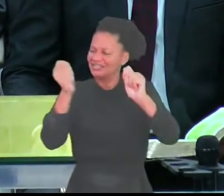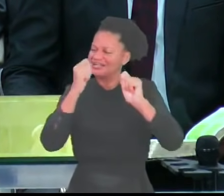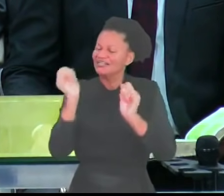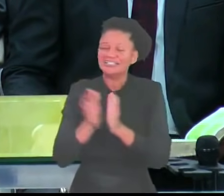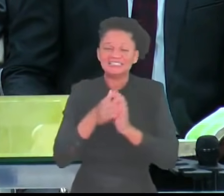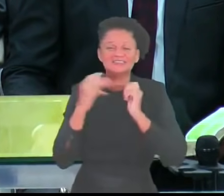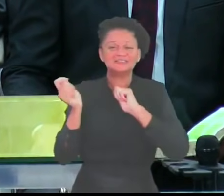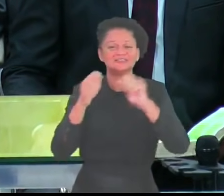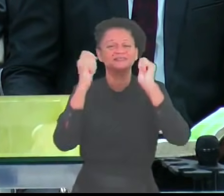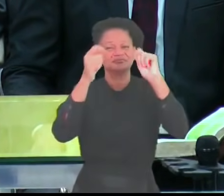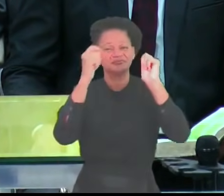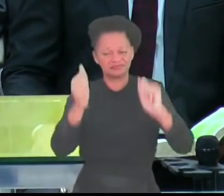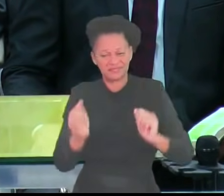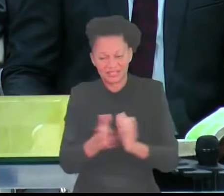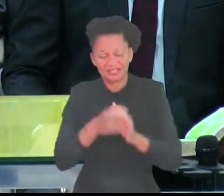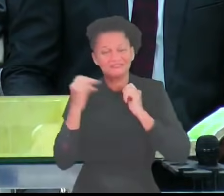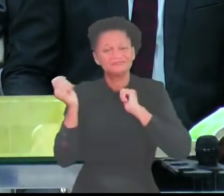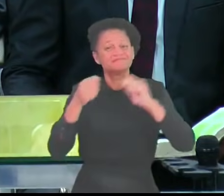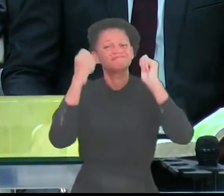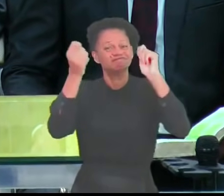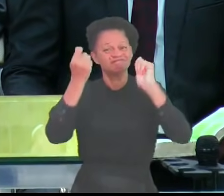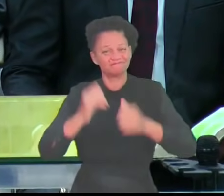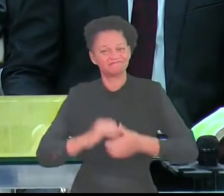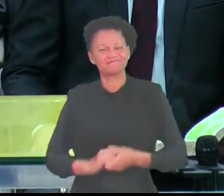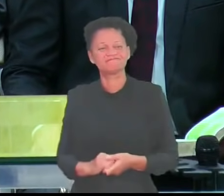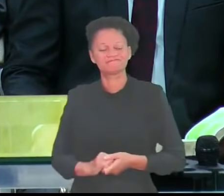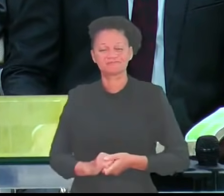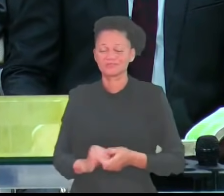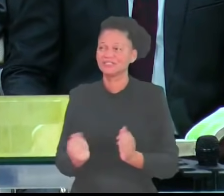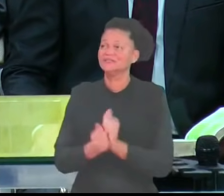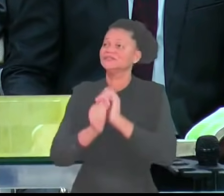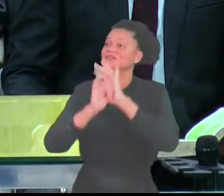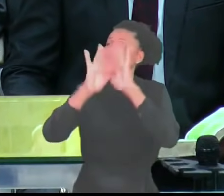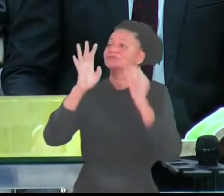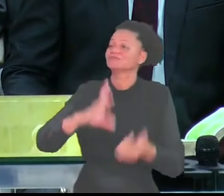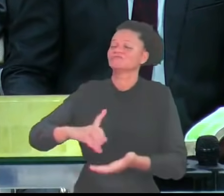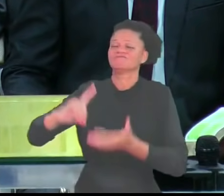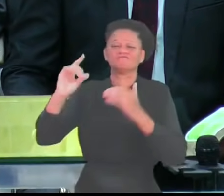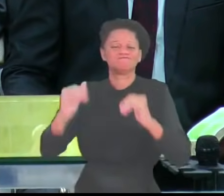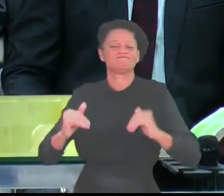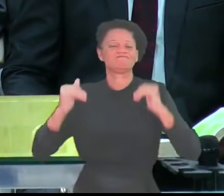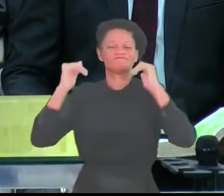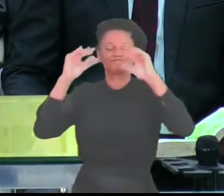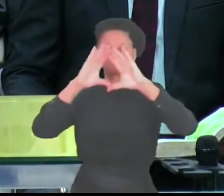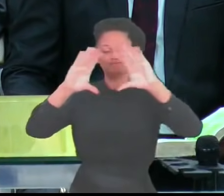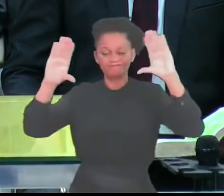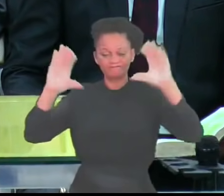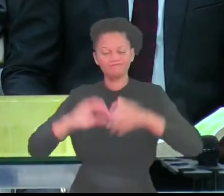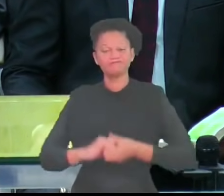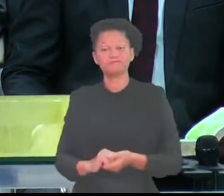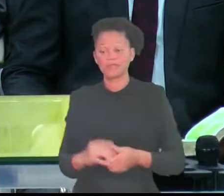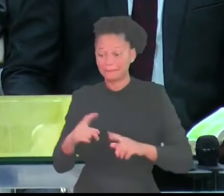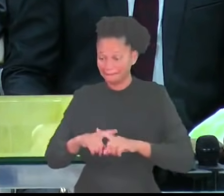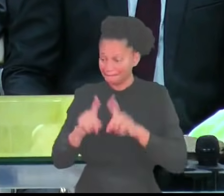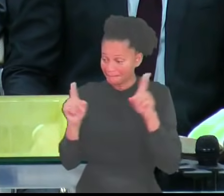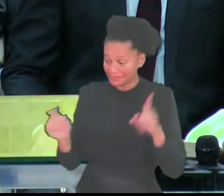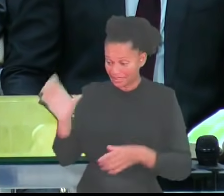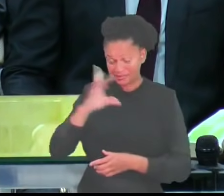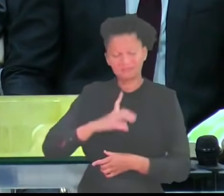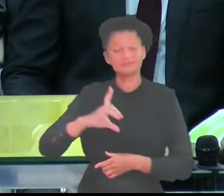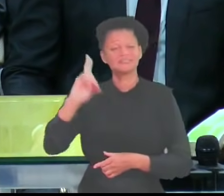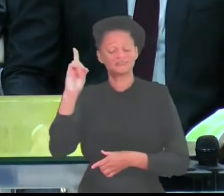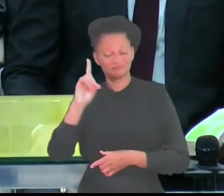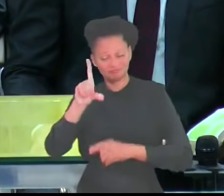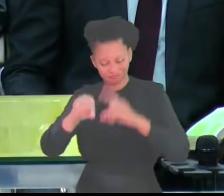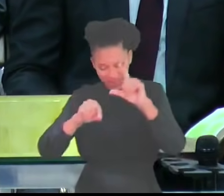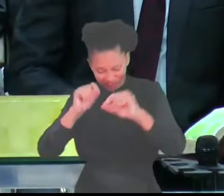Aleluia. Aleluia. Glória a Deus nas alturas dos céus. Mas aí Deus levanta o